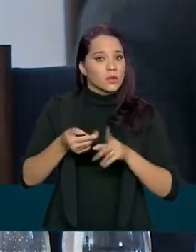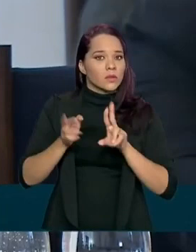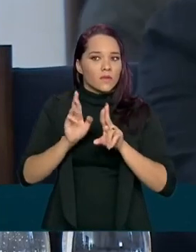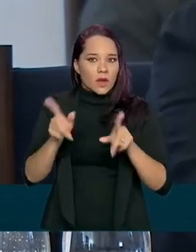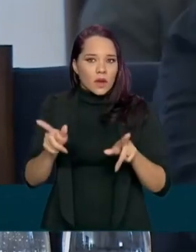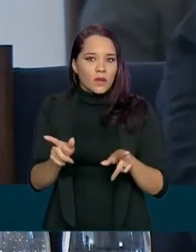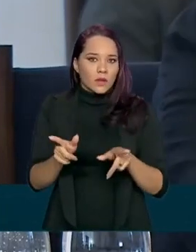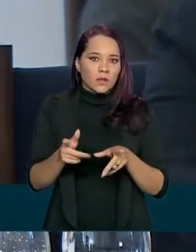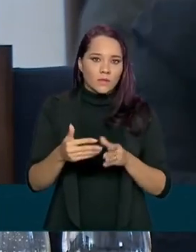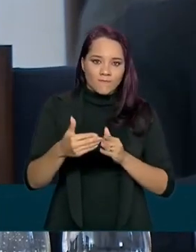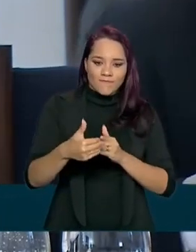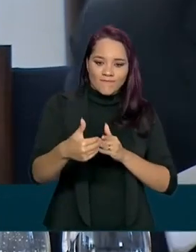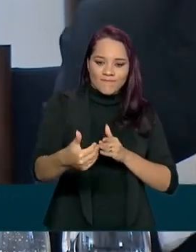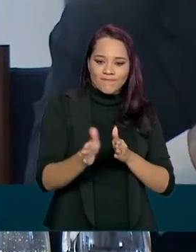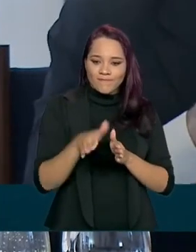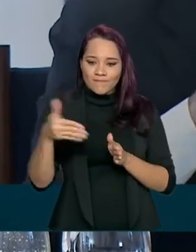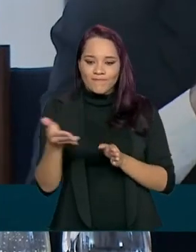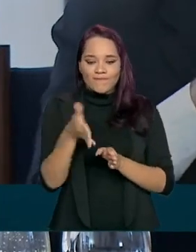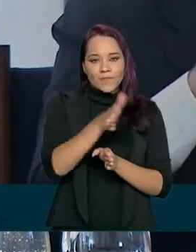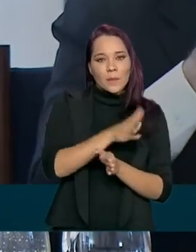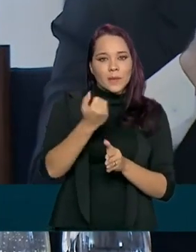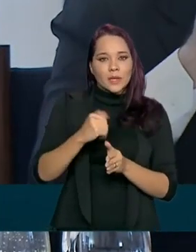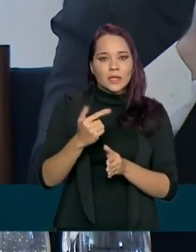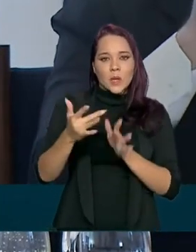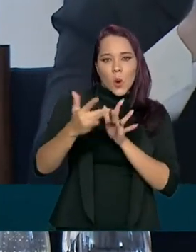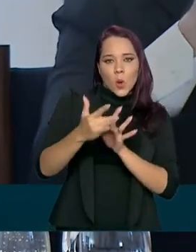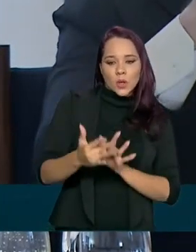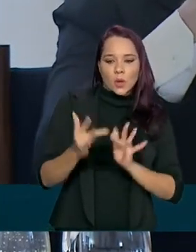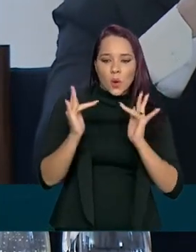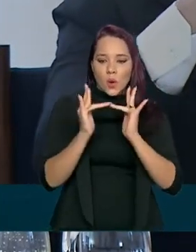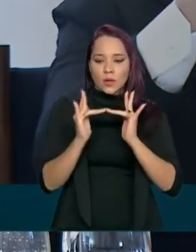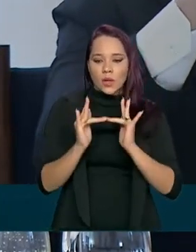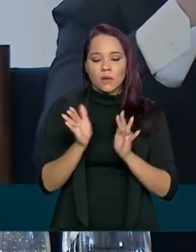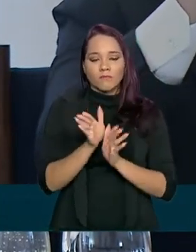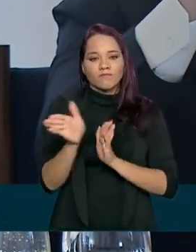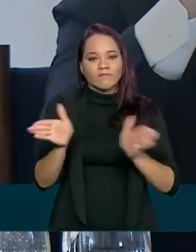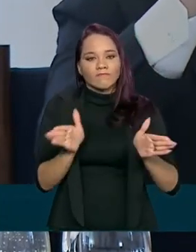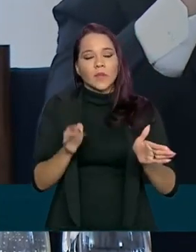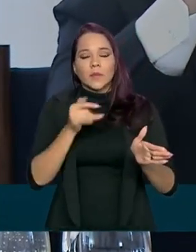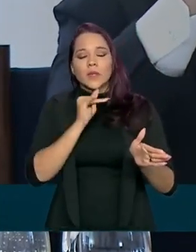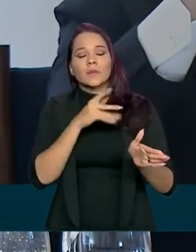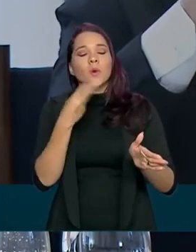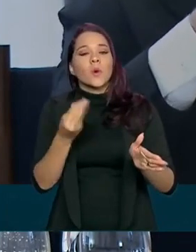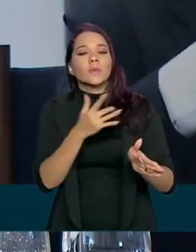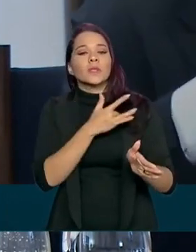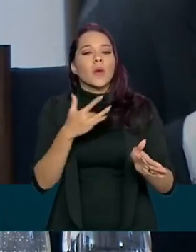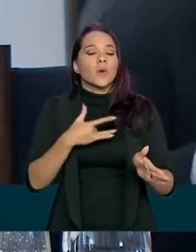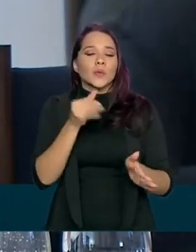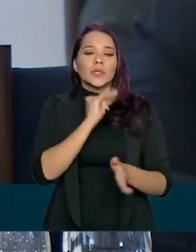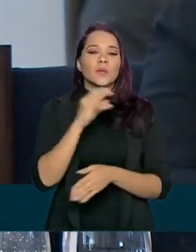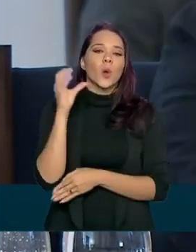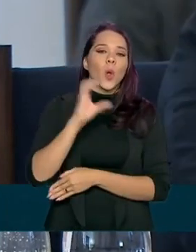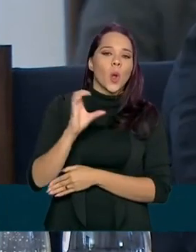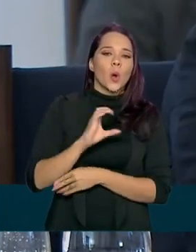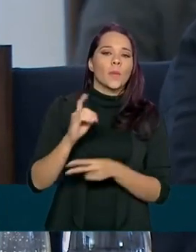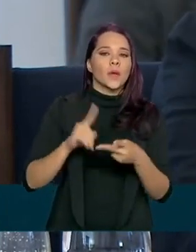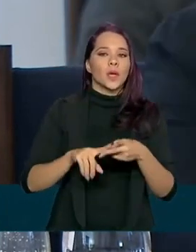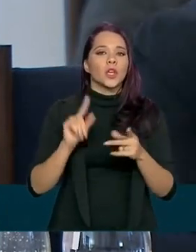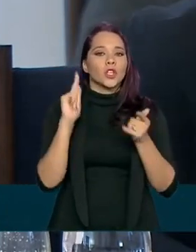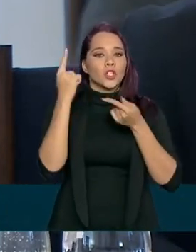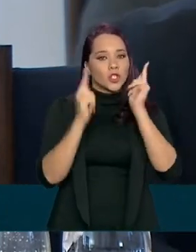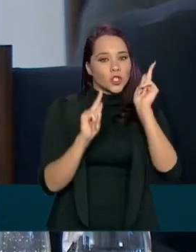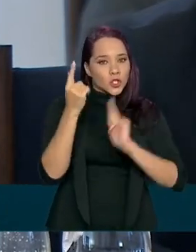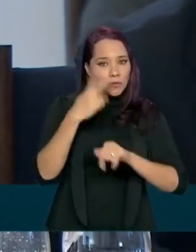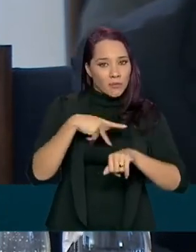diferentes e exigem contratos bilaterais com a colômbia por exemplo sobre a questão de saúde na fronteira com o chile